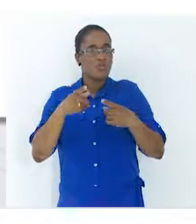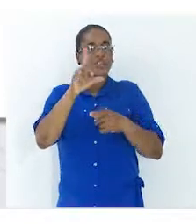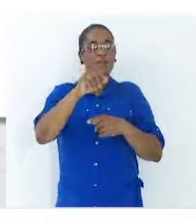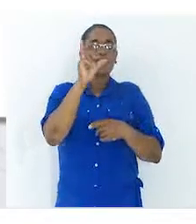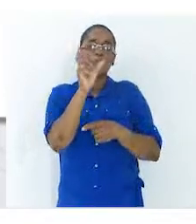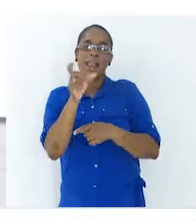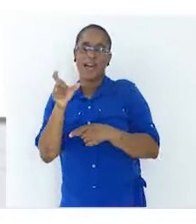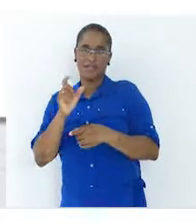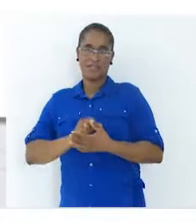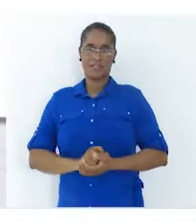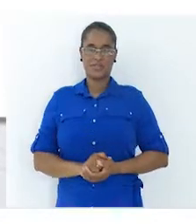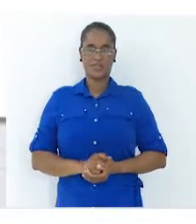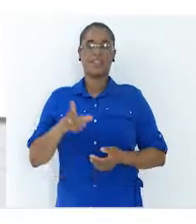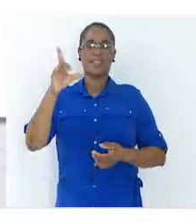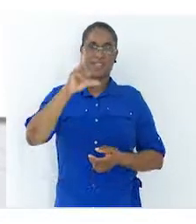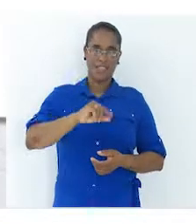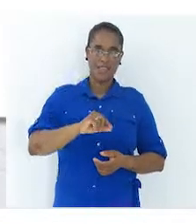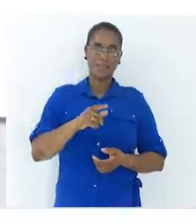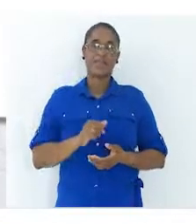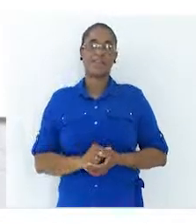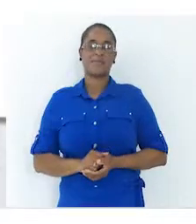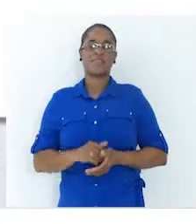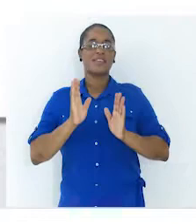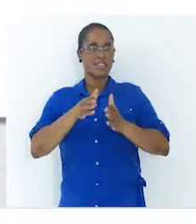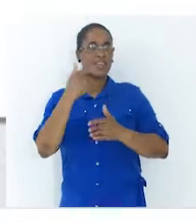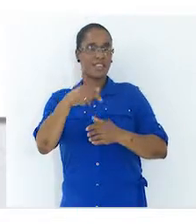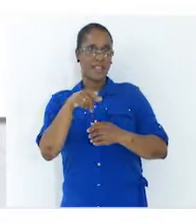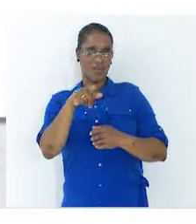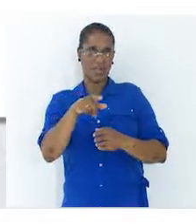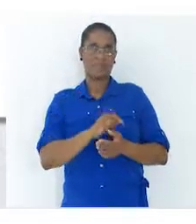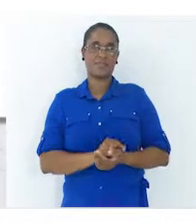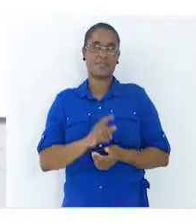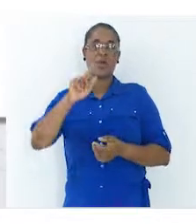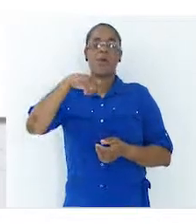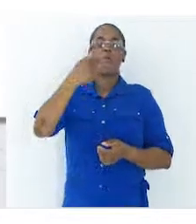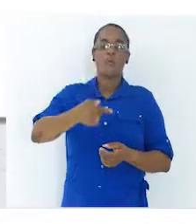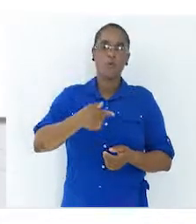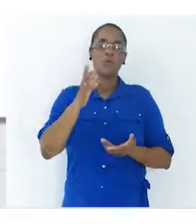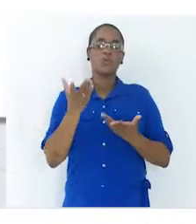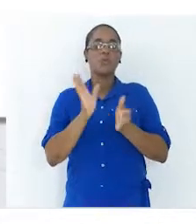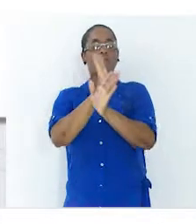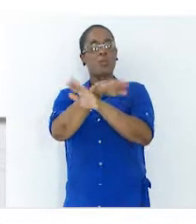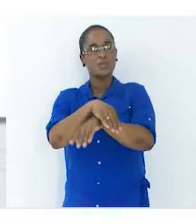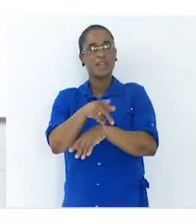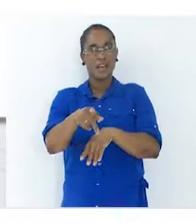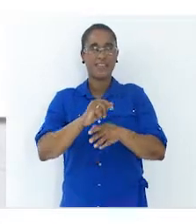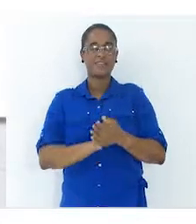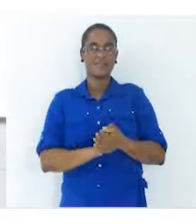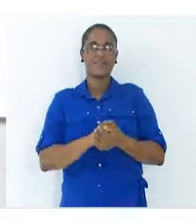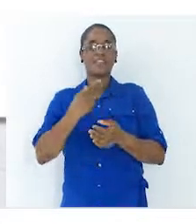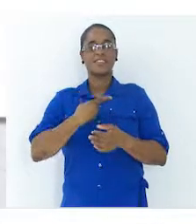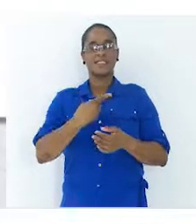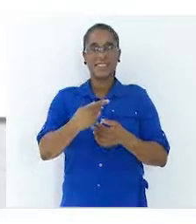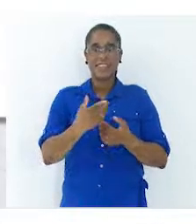palavras. E também já temos outro tipo de publicidade, portanto,